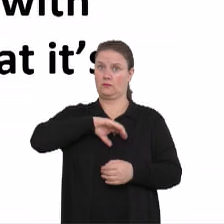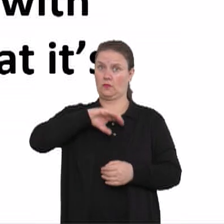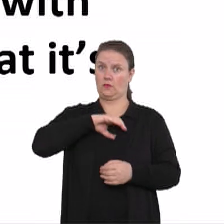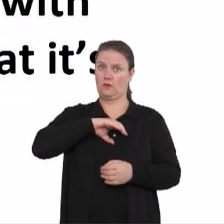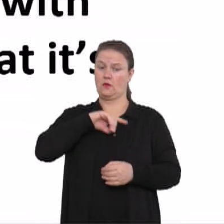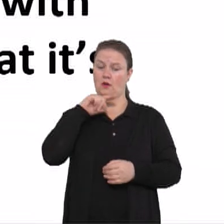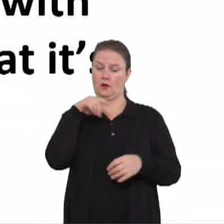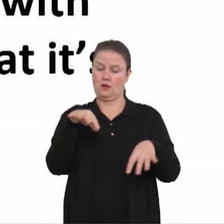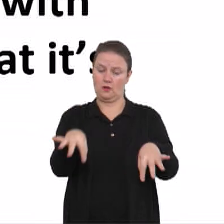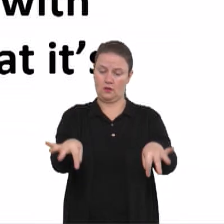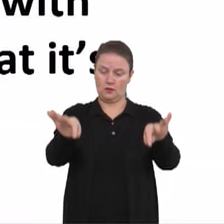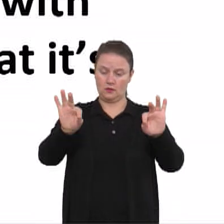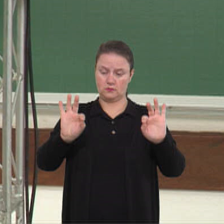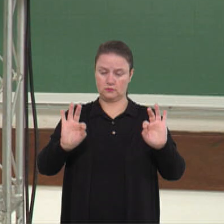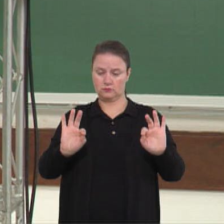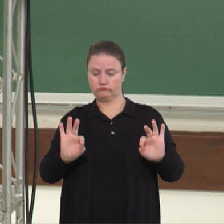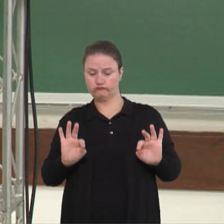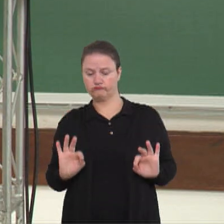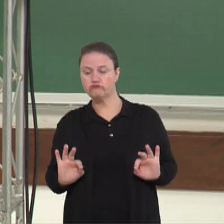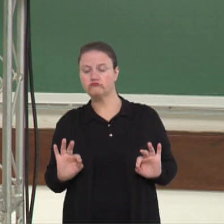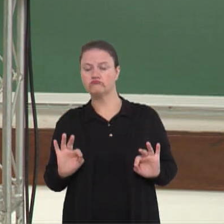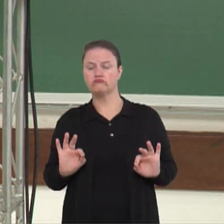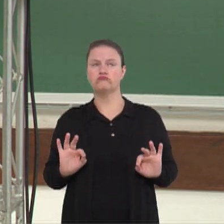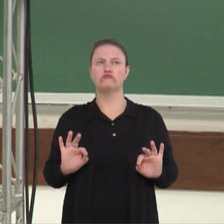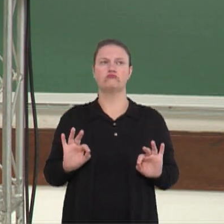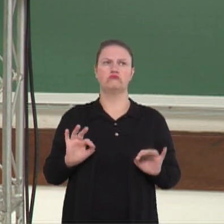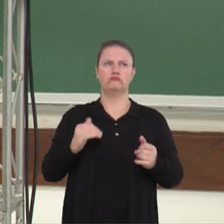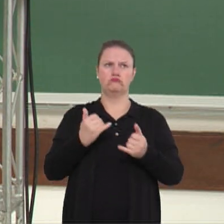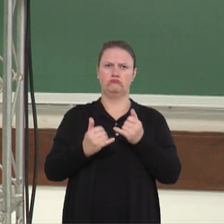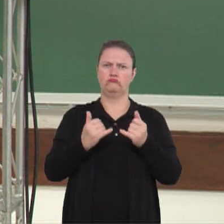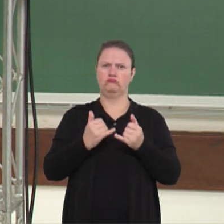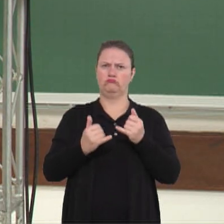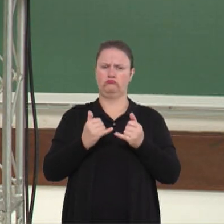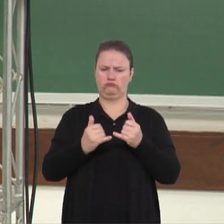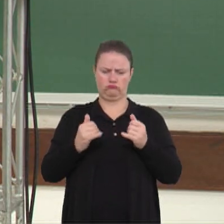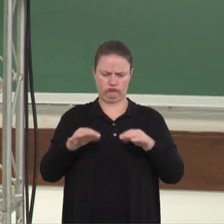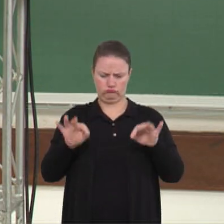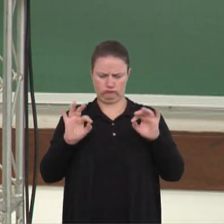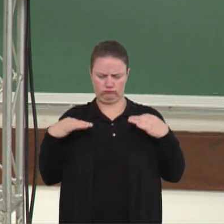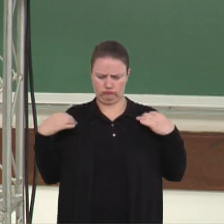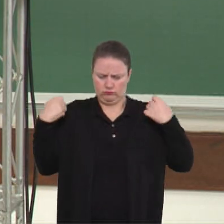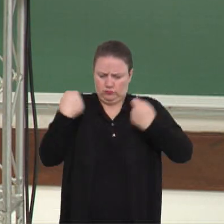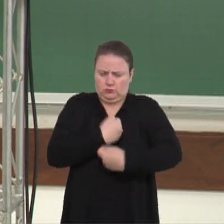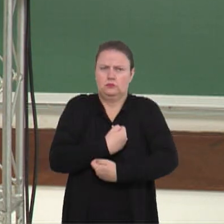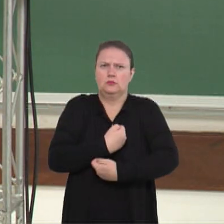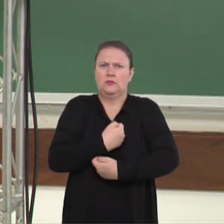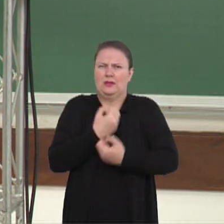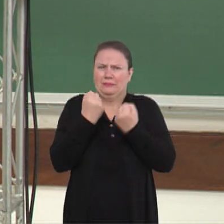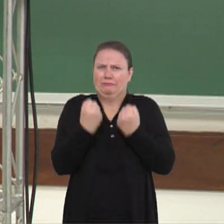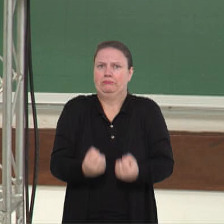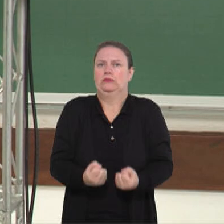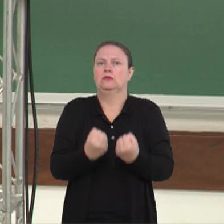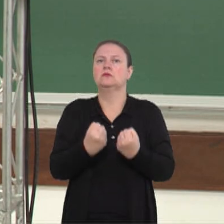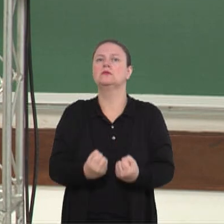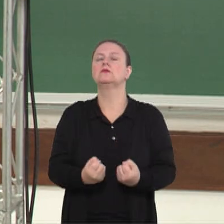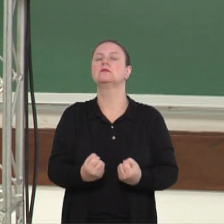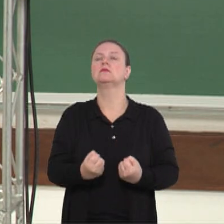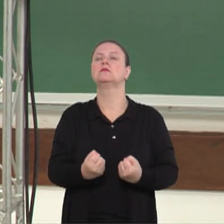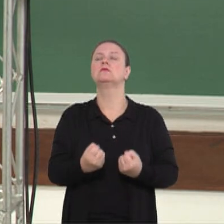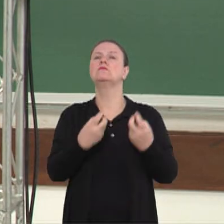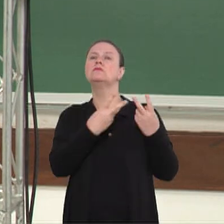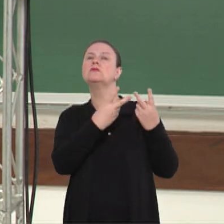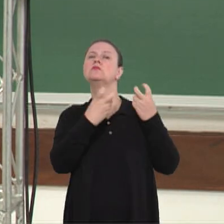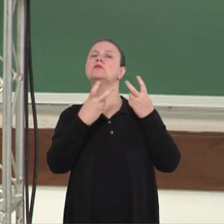esta toalha deve estar muito pesada é mas eu não sei o que a gente tem aqui vamos observar